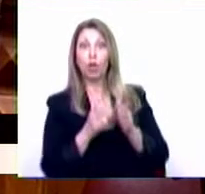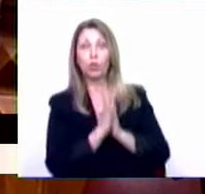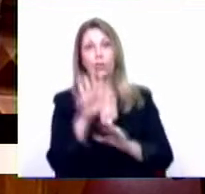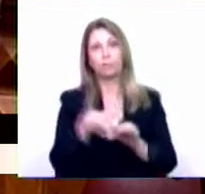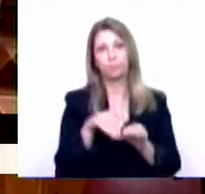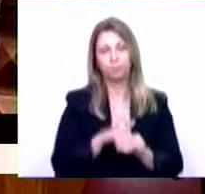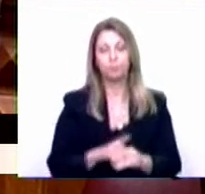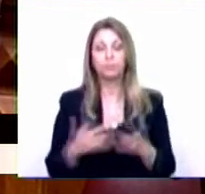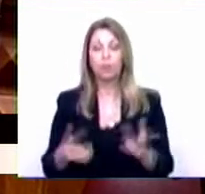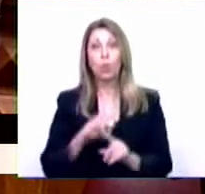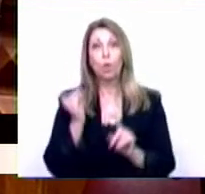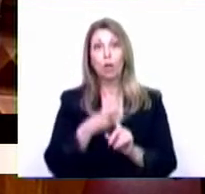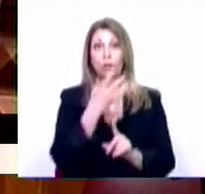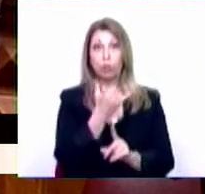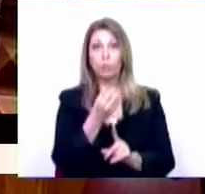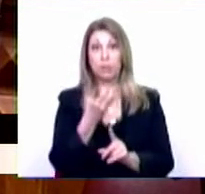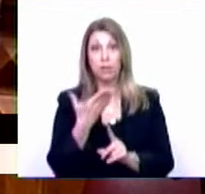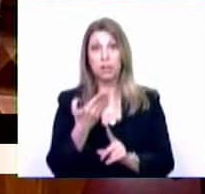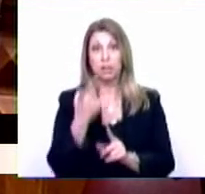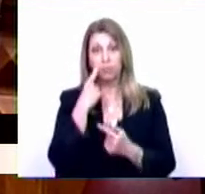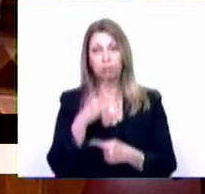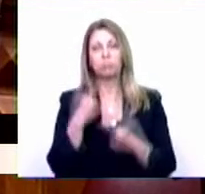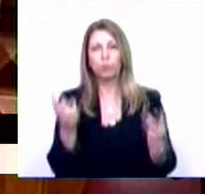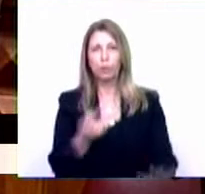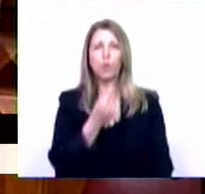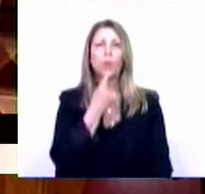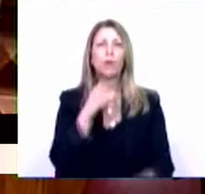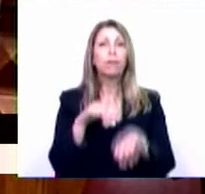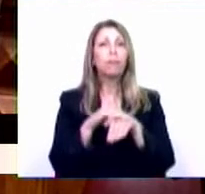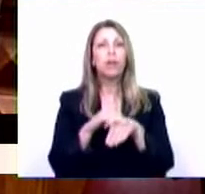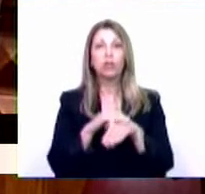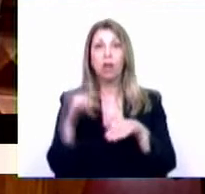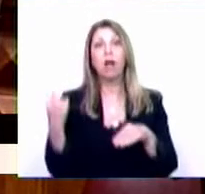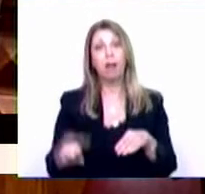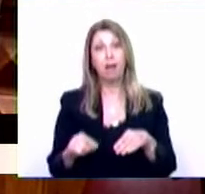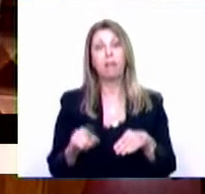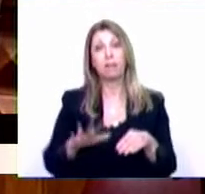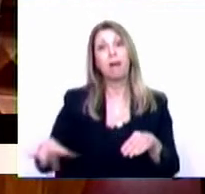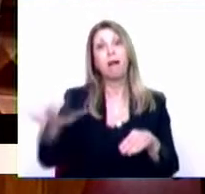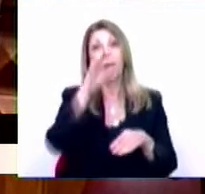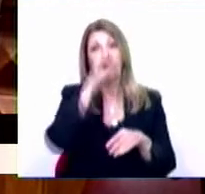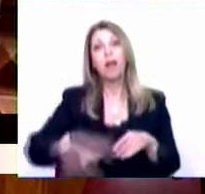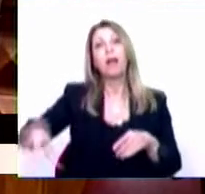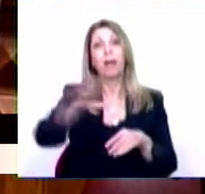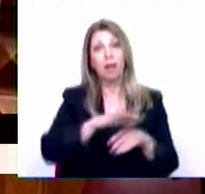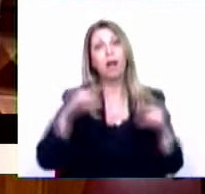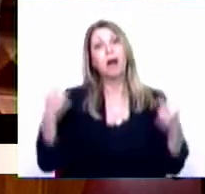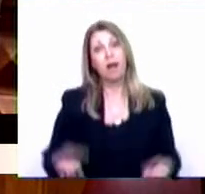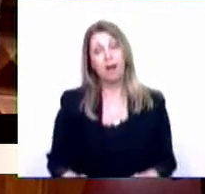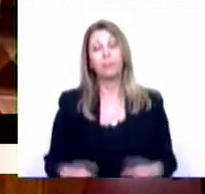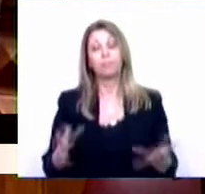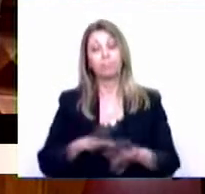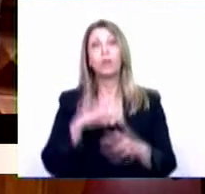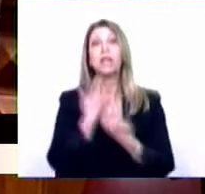O ano 2017 demonstrou que havia enormes fragilidades no nosso mundo rural. As consequências dos incêndios